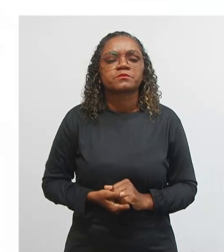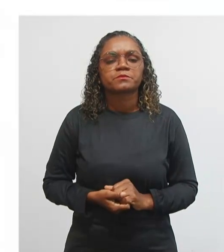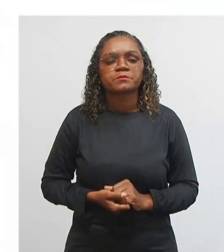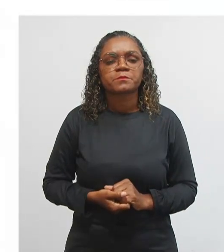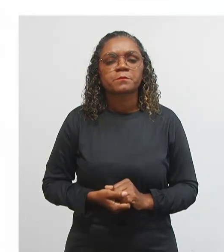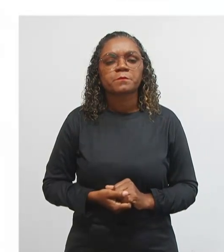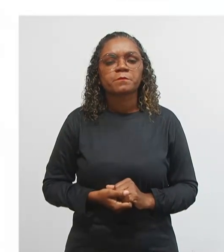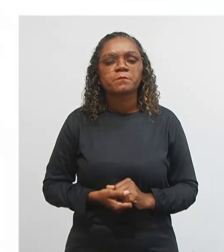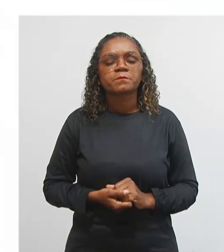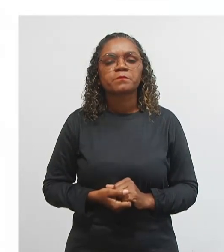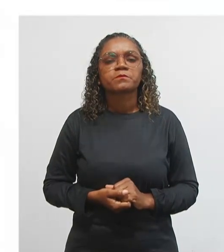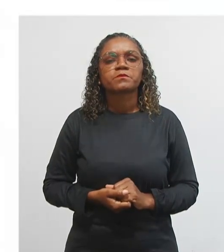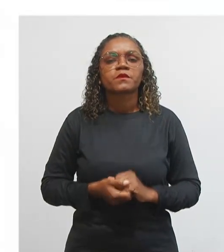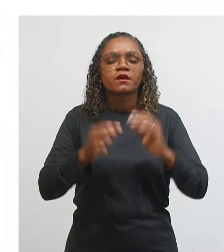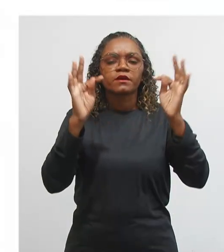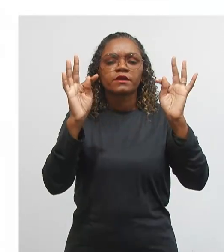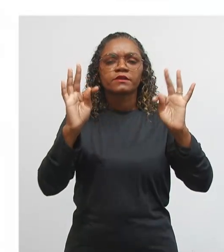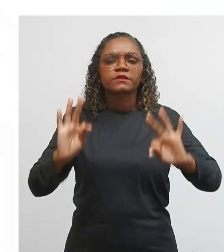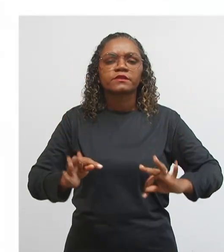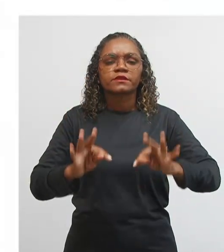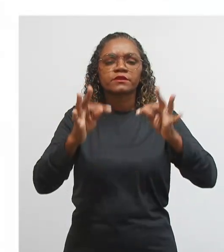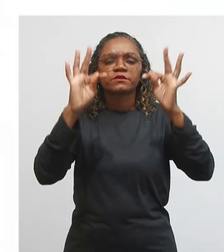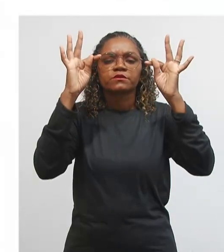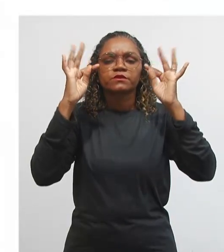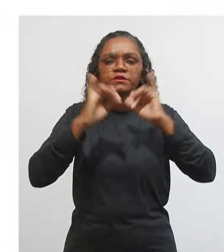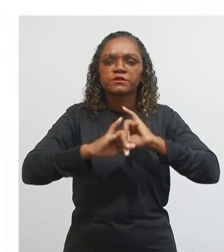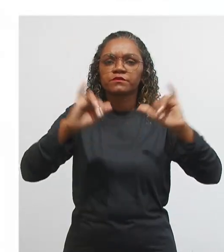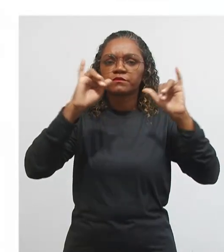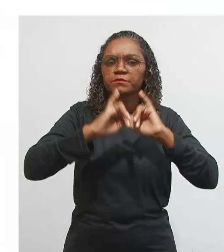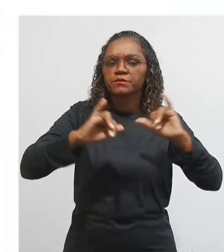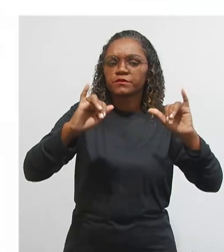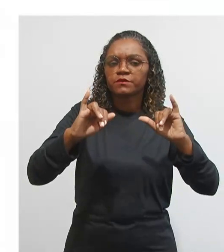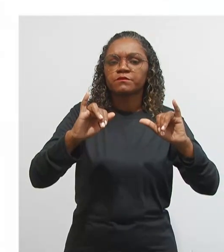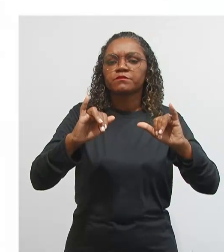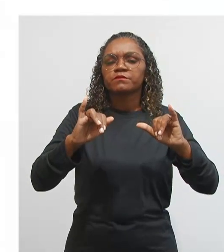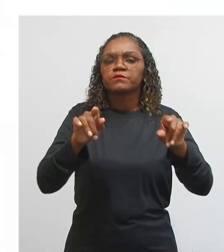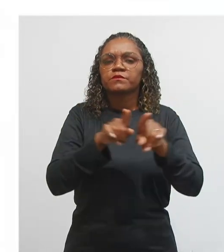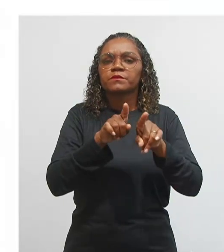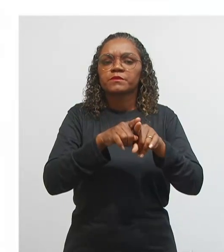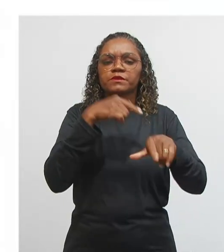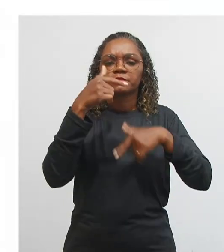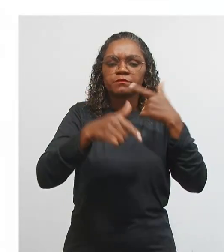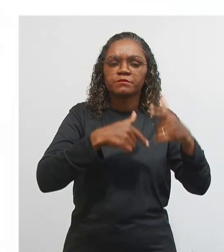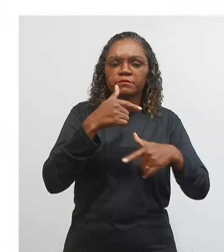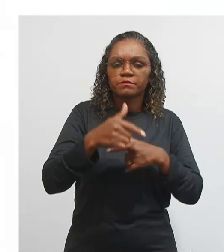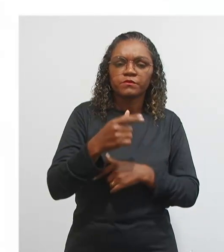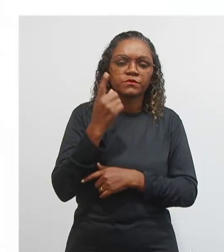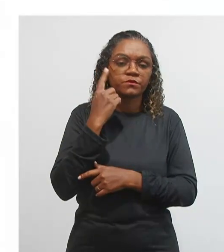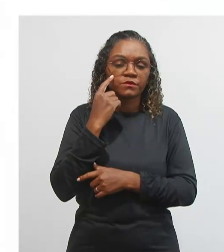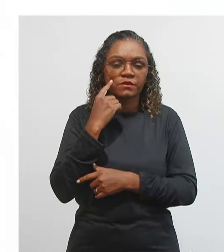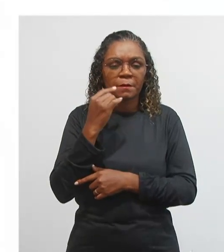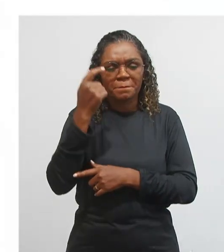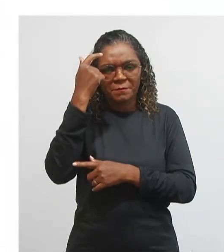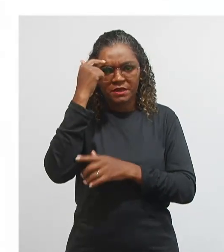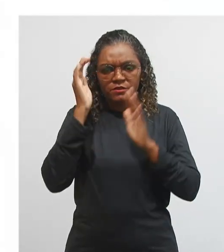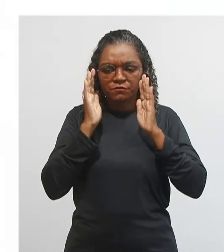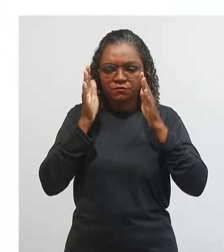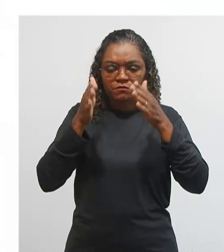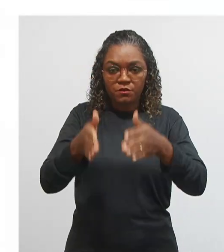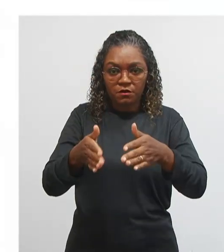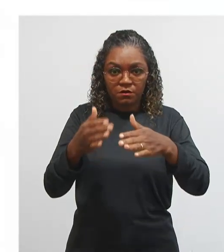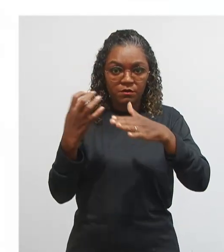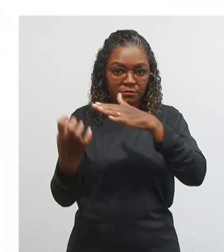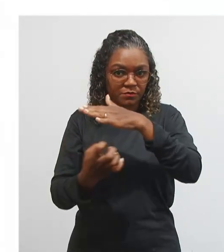Tecnologia de informação e serviços. Então, terminando já a nossa aula, né, a gente pensa aqui que os serviços eles não se limitam às empresas de serviço,